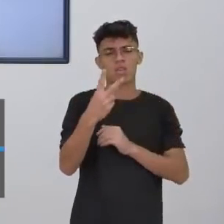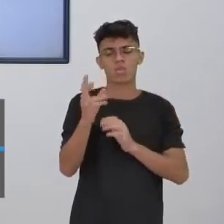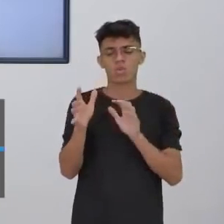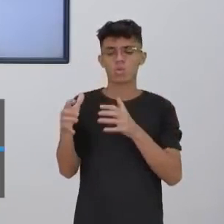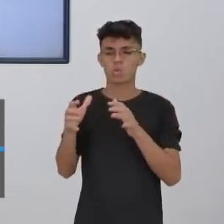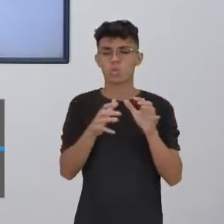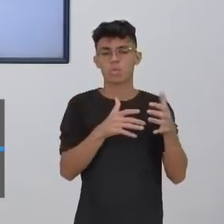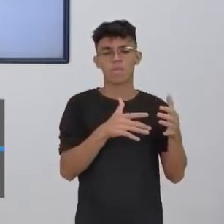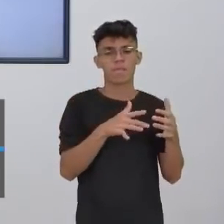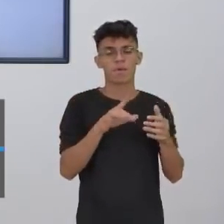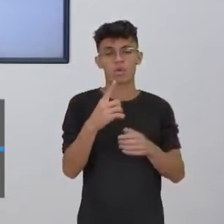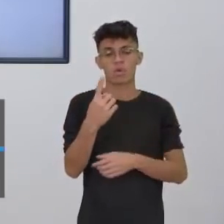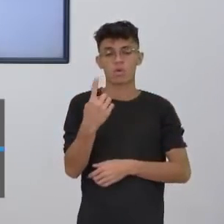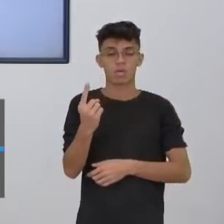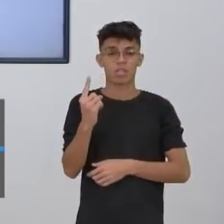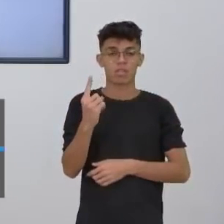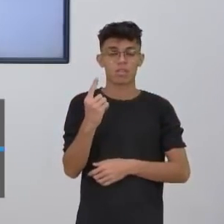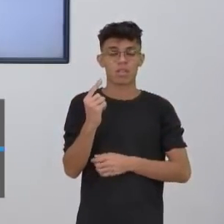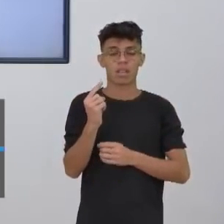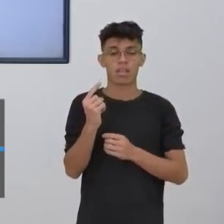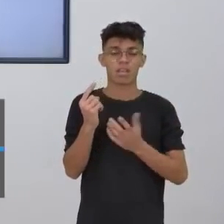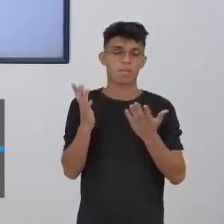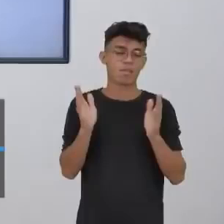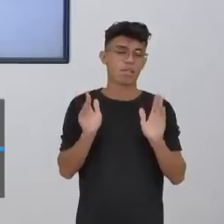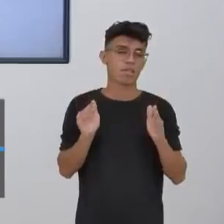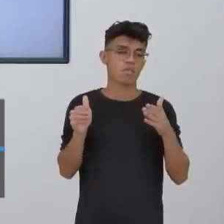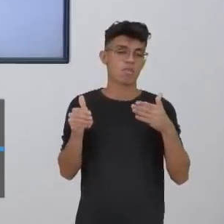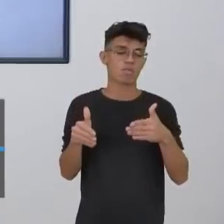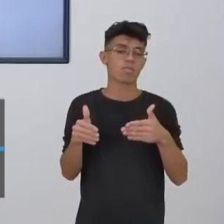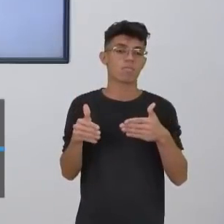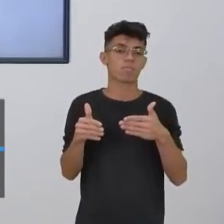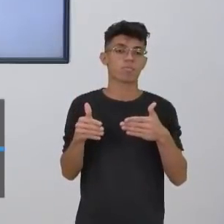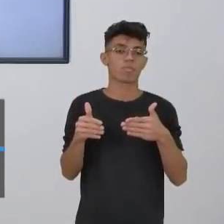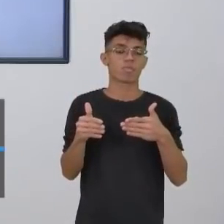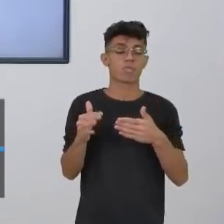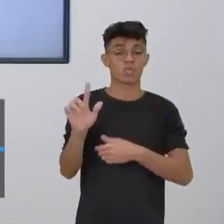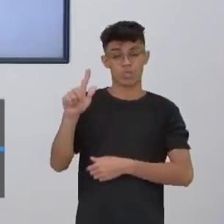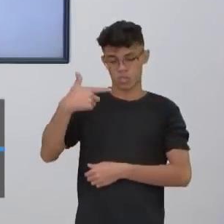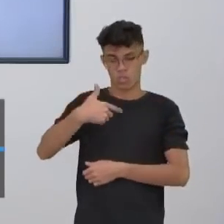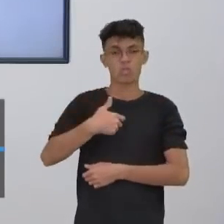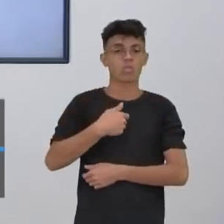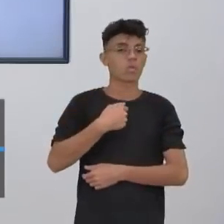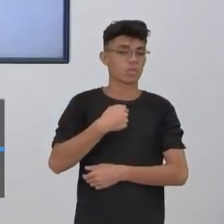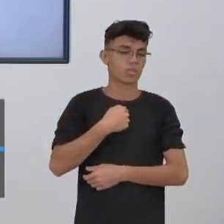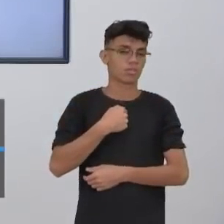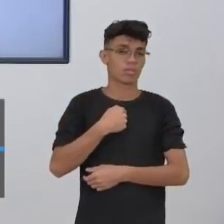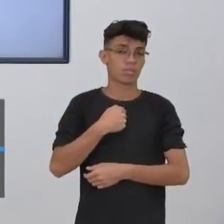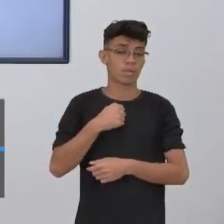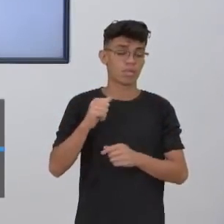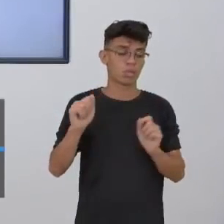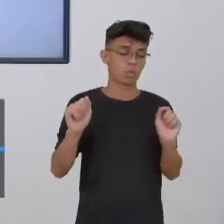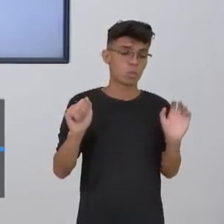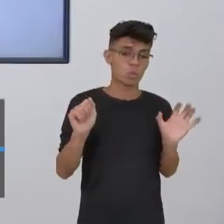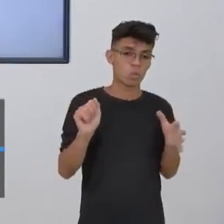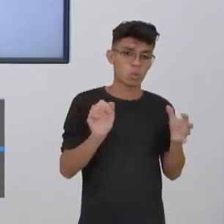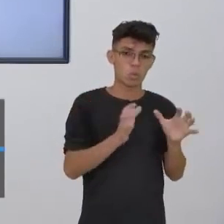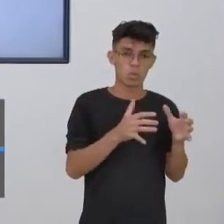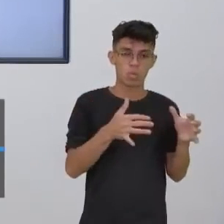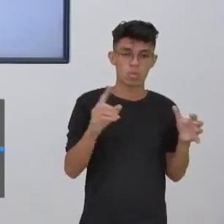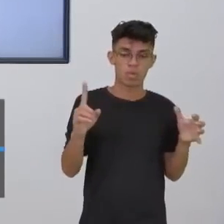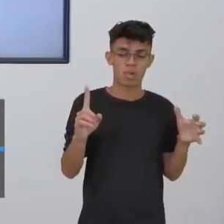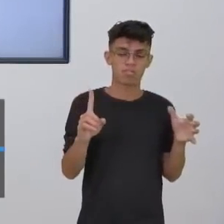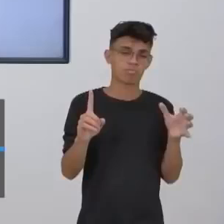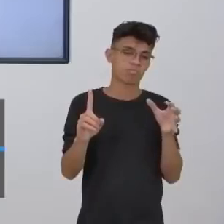coisa em comum: oposição a Getúlio Vargas. Mas um deles acabou se aproximando um pouquinho, que foi